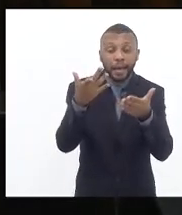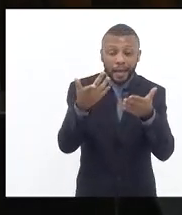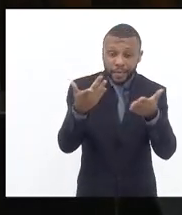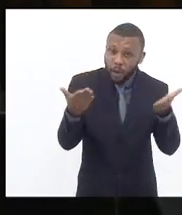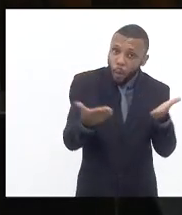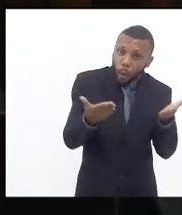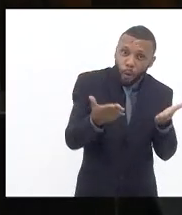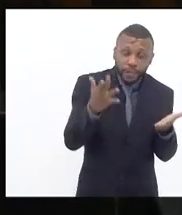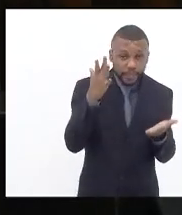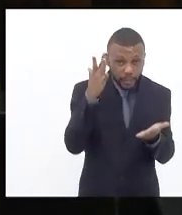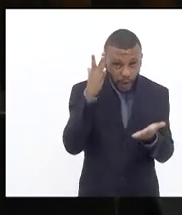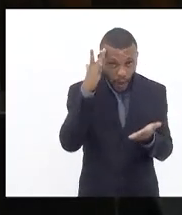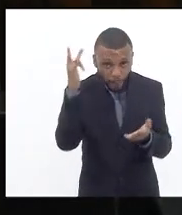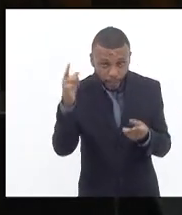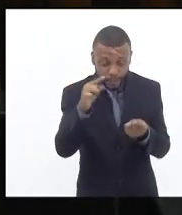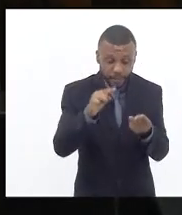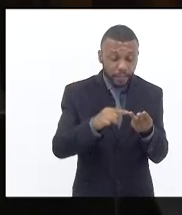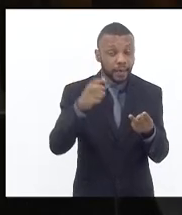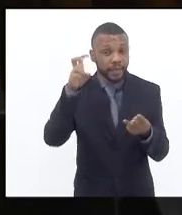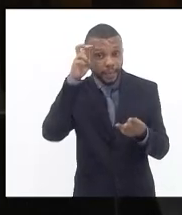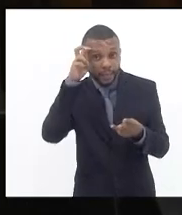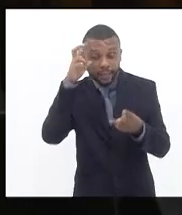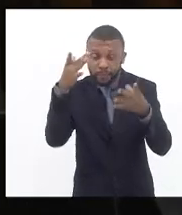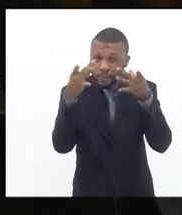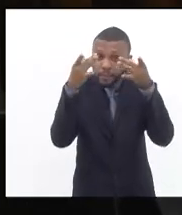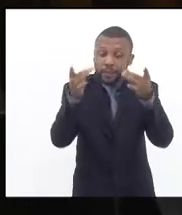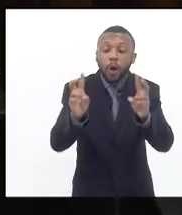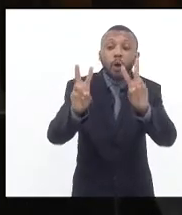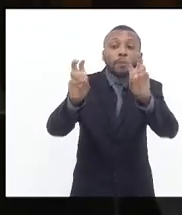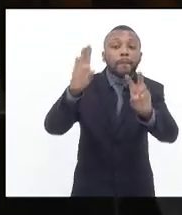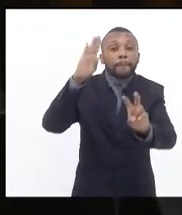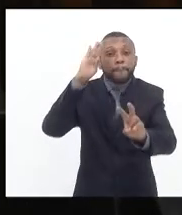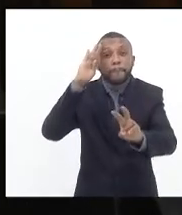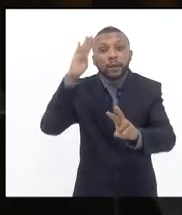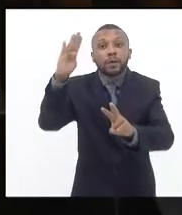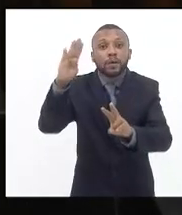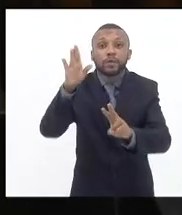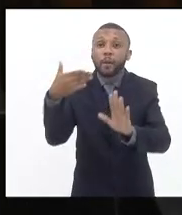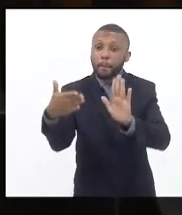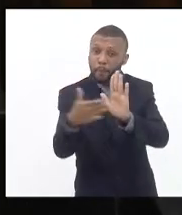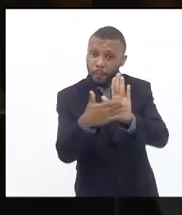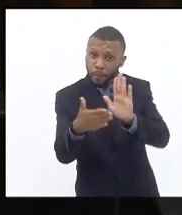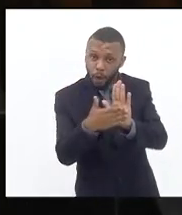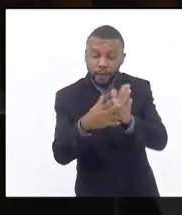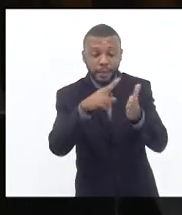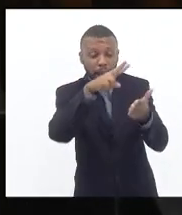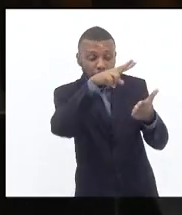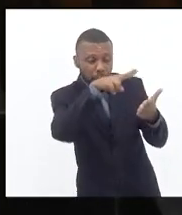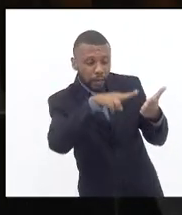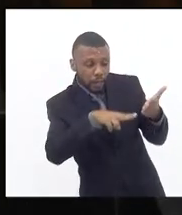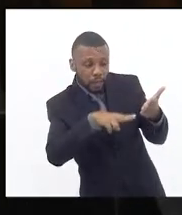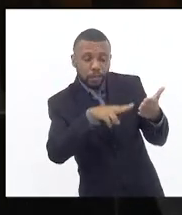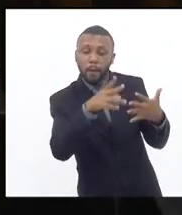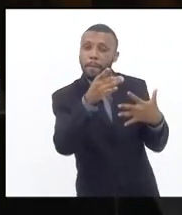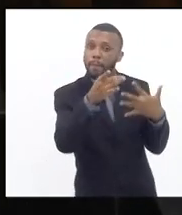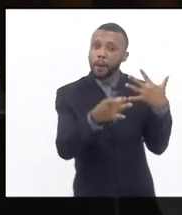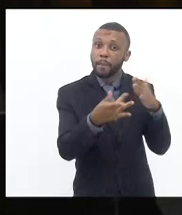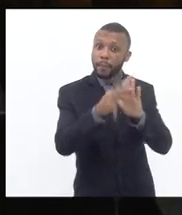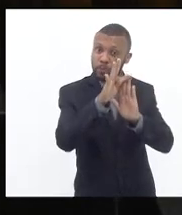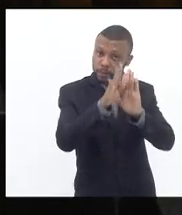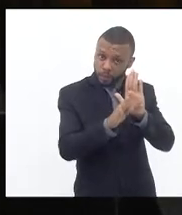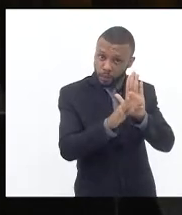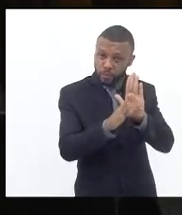ainda de quinta-feira que a gente se tem a pauta que a gente possa propor aqui é lista proposta para que o texto